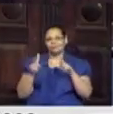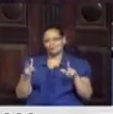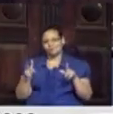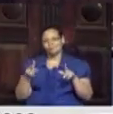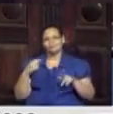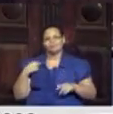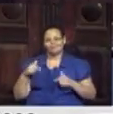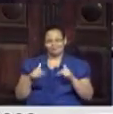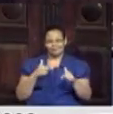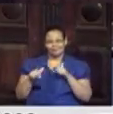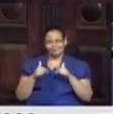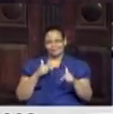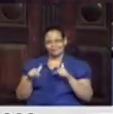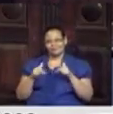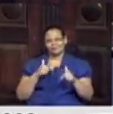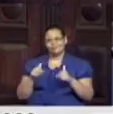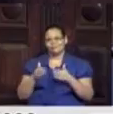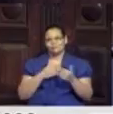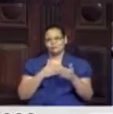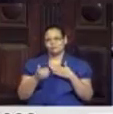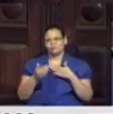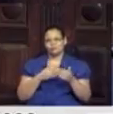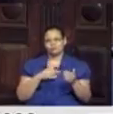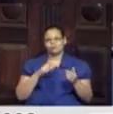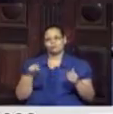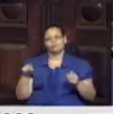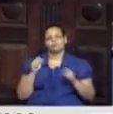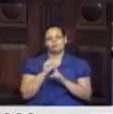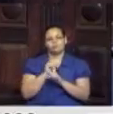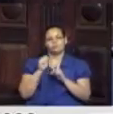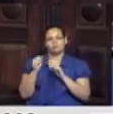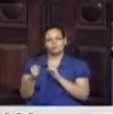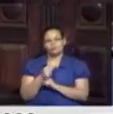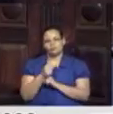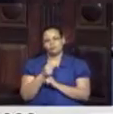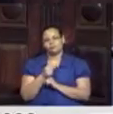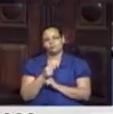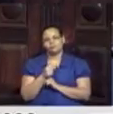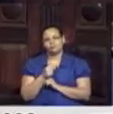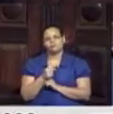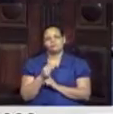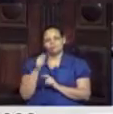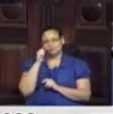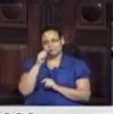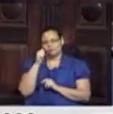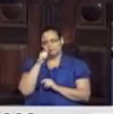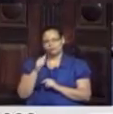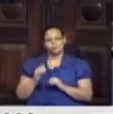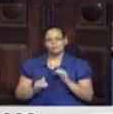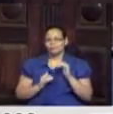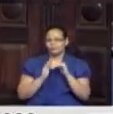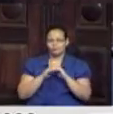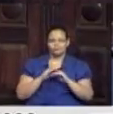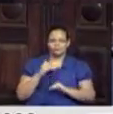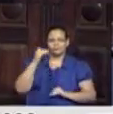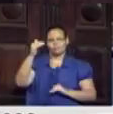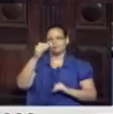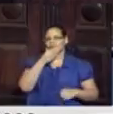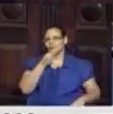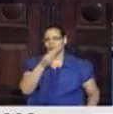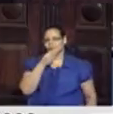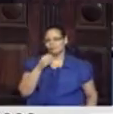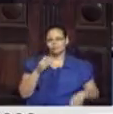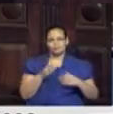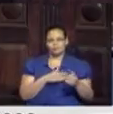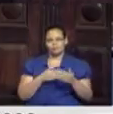à jornada de trabalho, de qualquer que seja a classe social. A jornada das mulheres é muito superior à jornada dos homens, qualquer